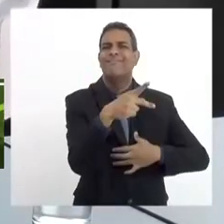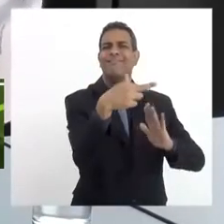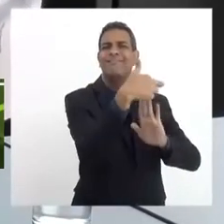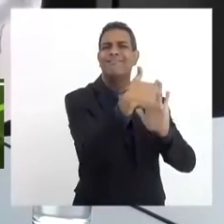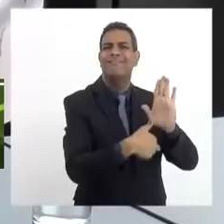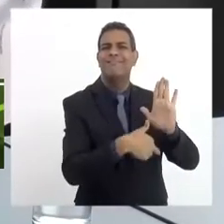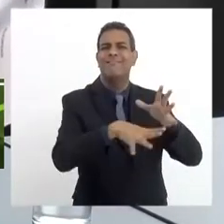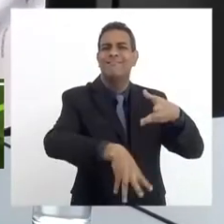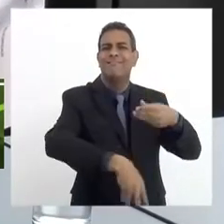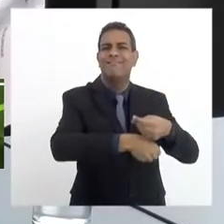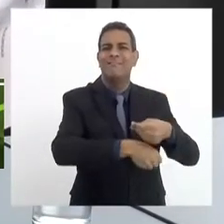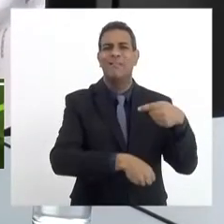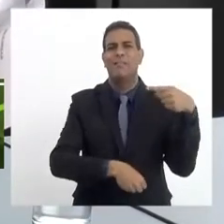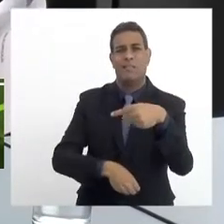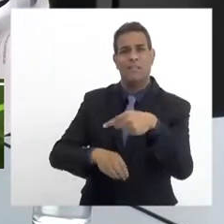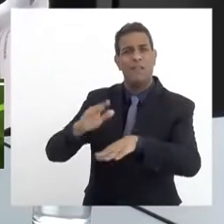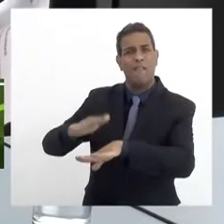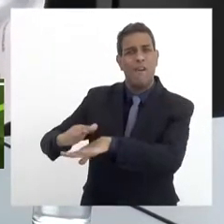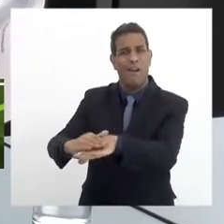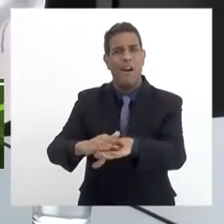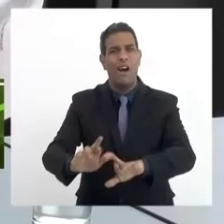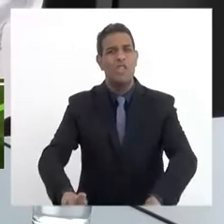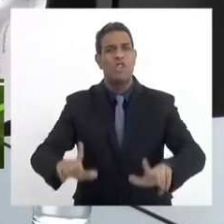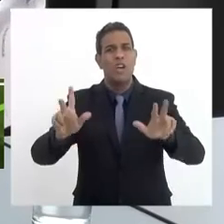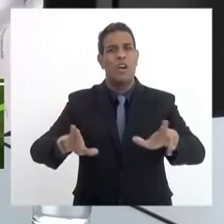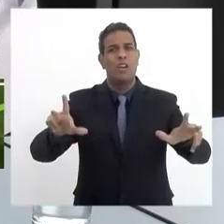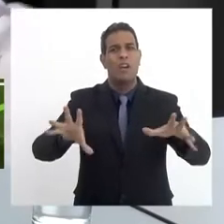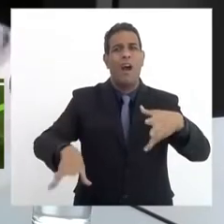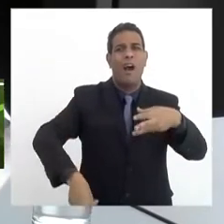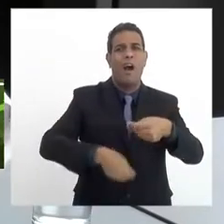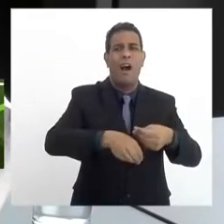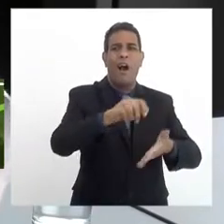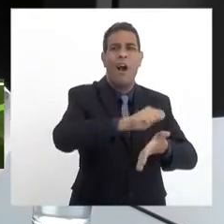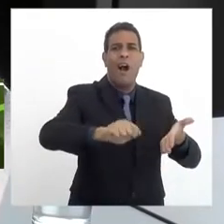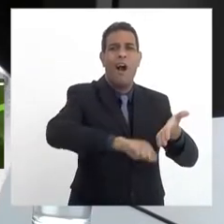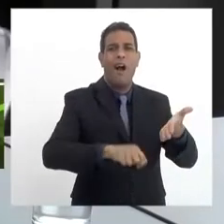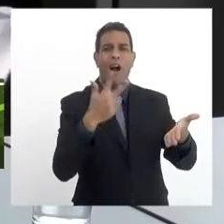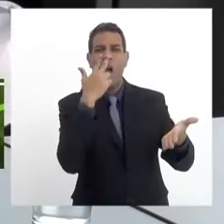da... É estranho, realmente. A redação da ementa. Né?